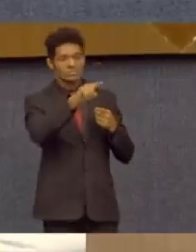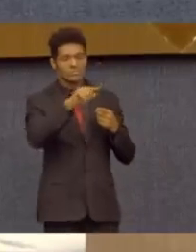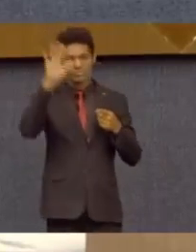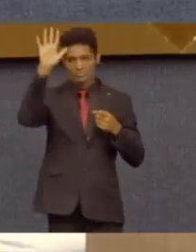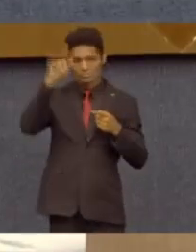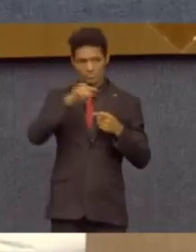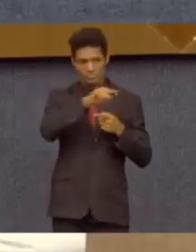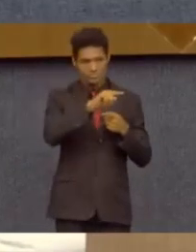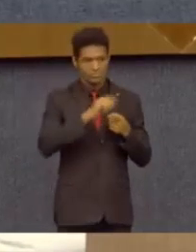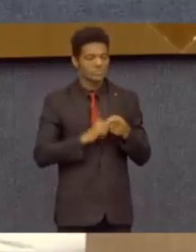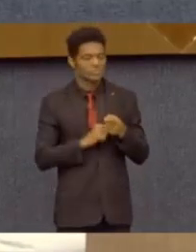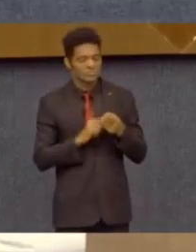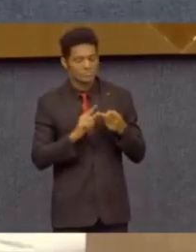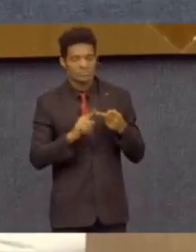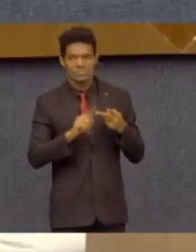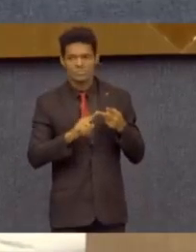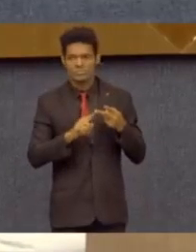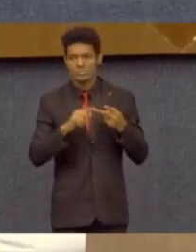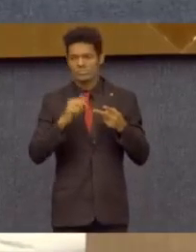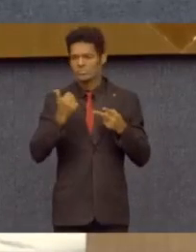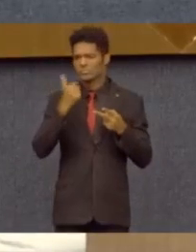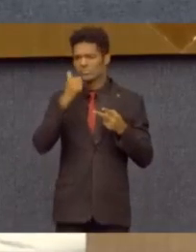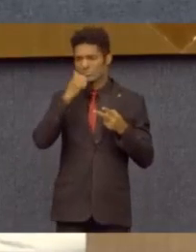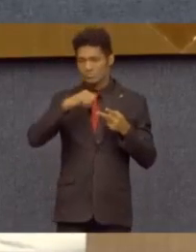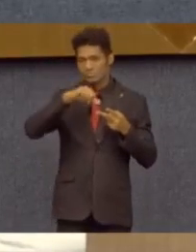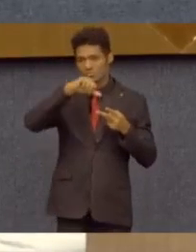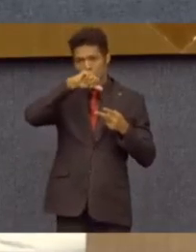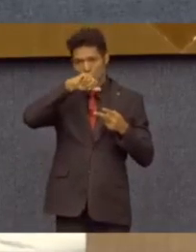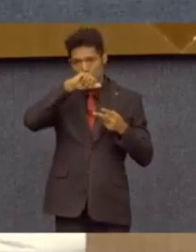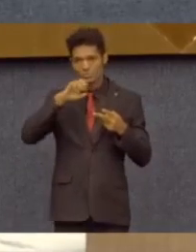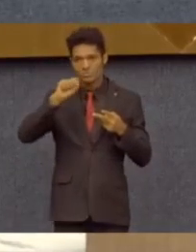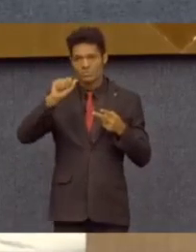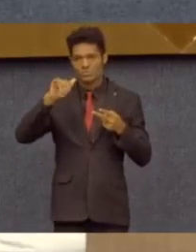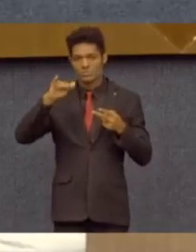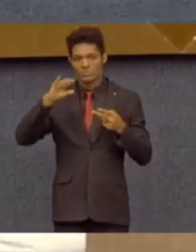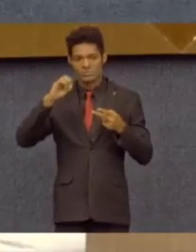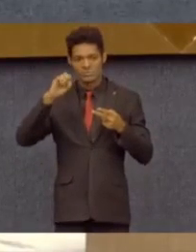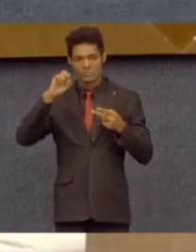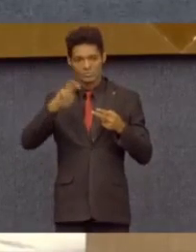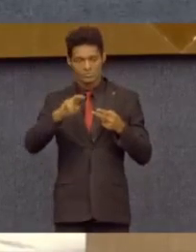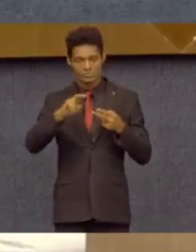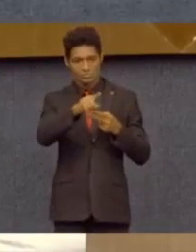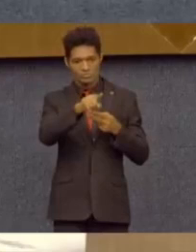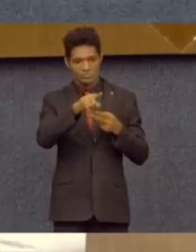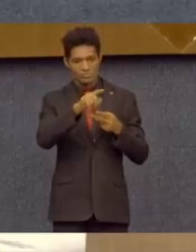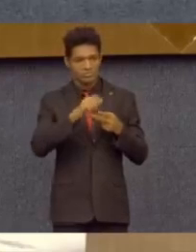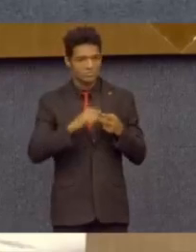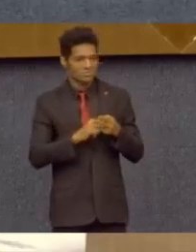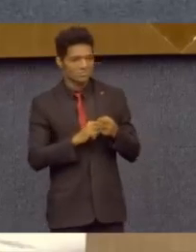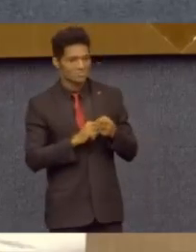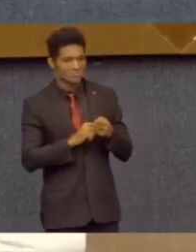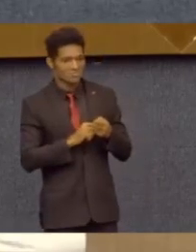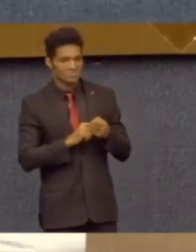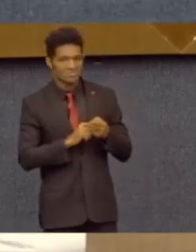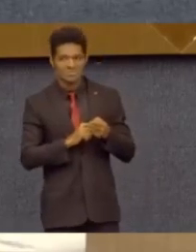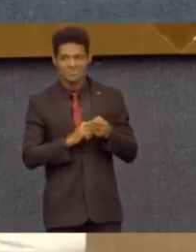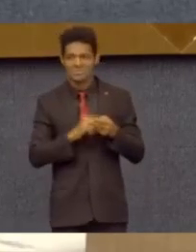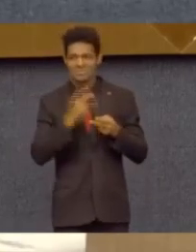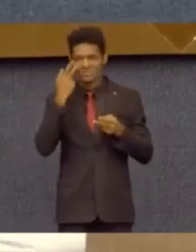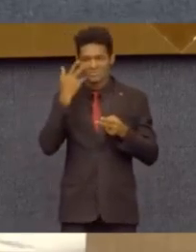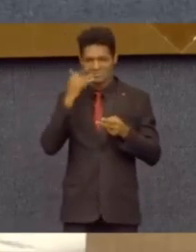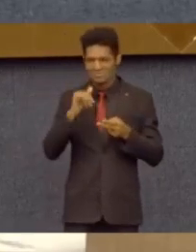aí, isso, Simone Maria da Conceição, a mãe, os pais do padre é bonito e novos,